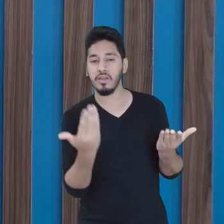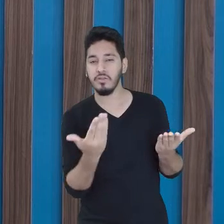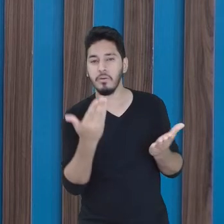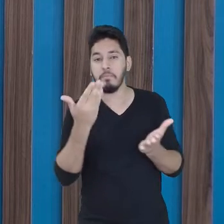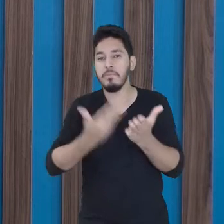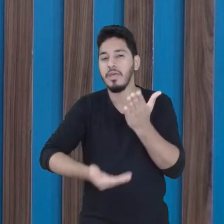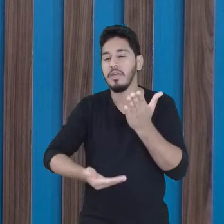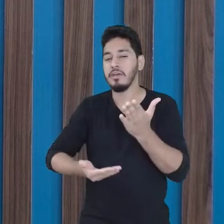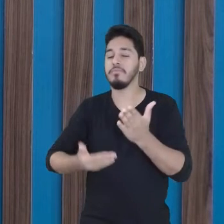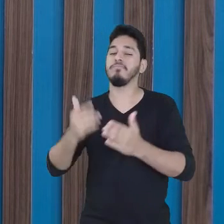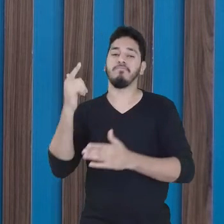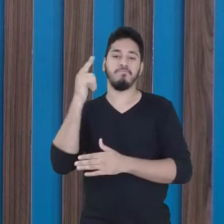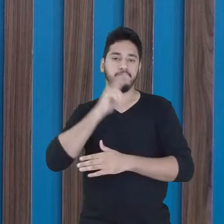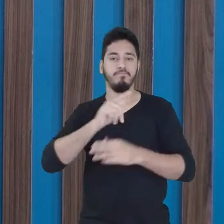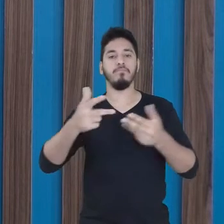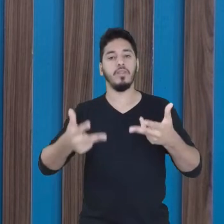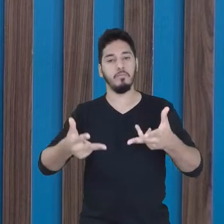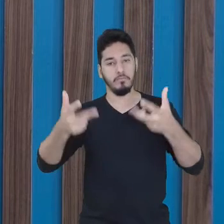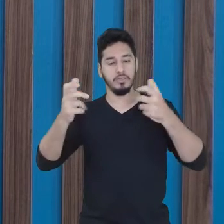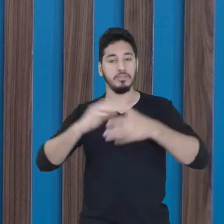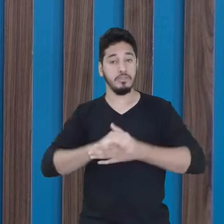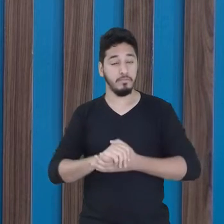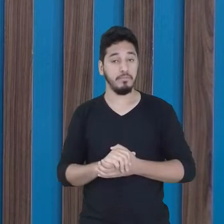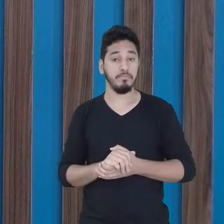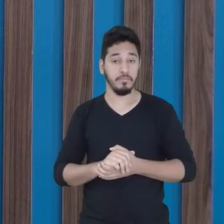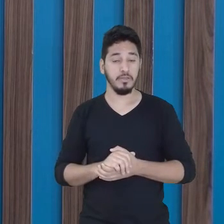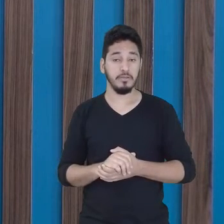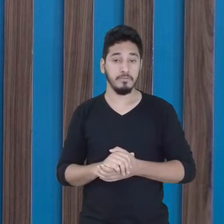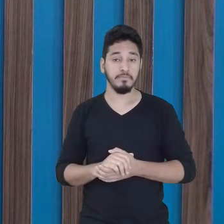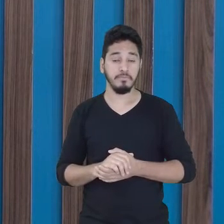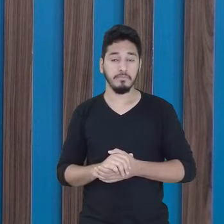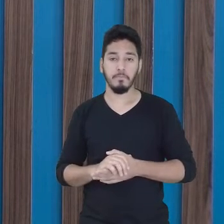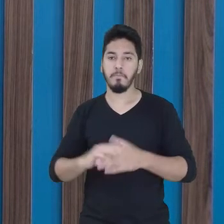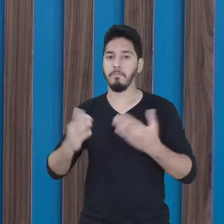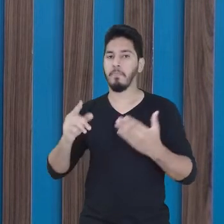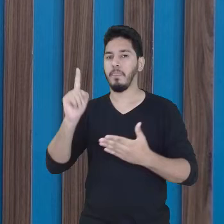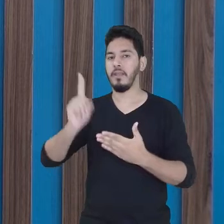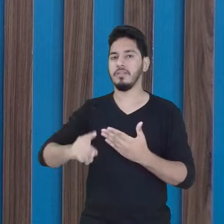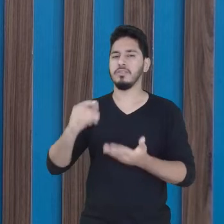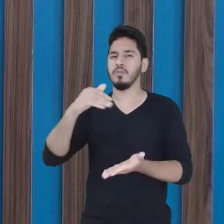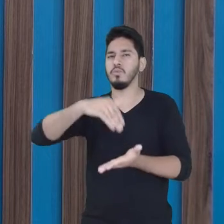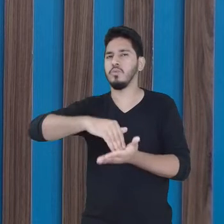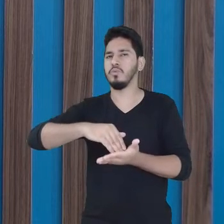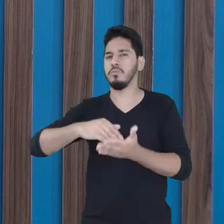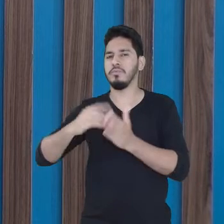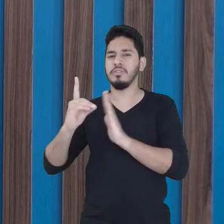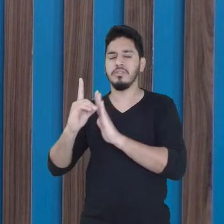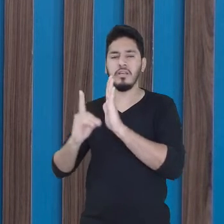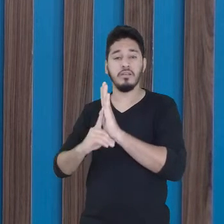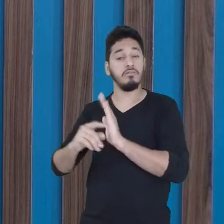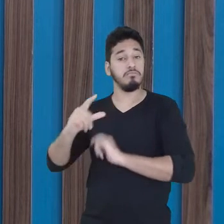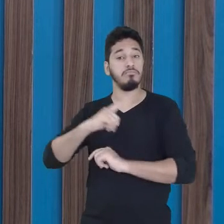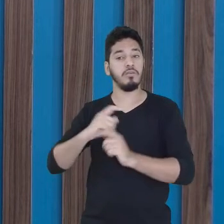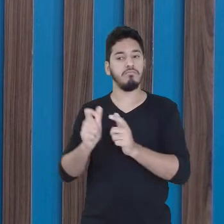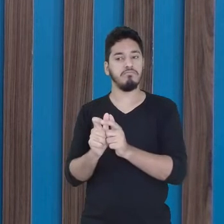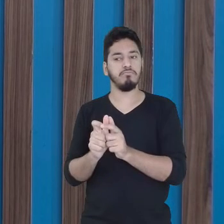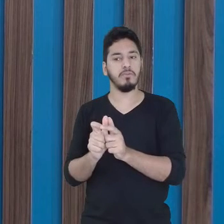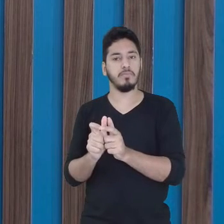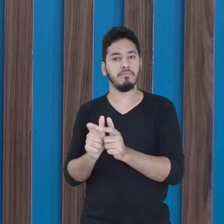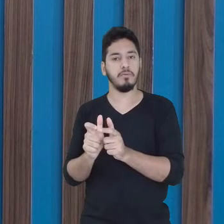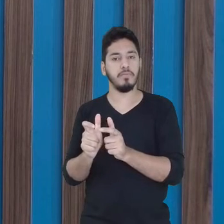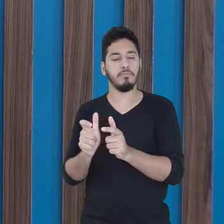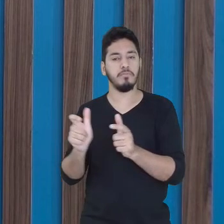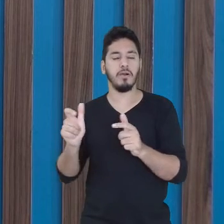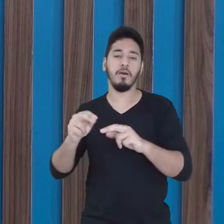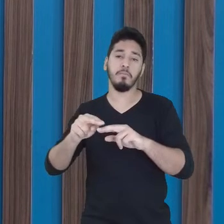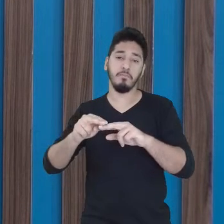gente consegue perceber, né, isso, e nessas últimas décadas vem aumentando bastante, né? Por